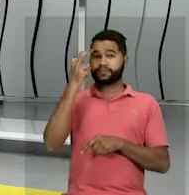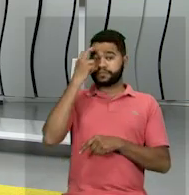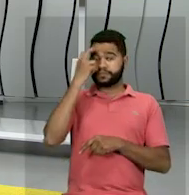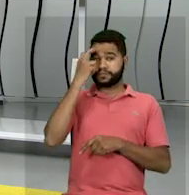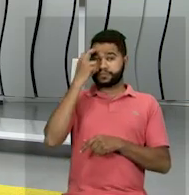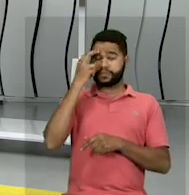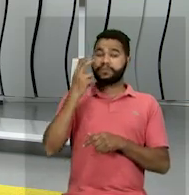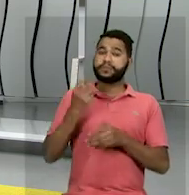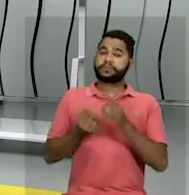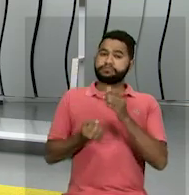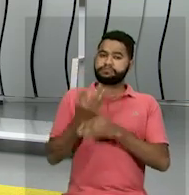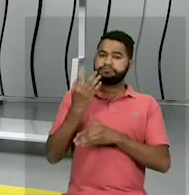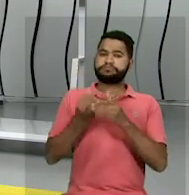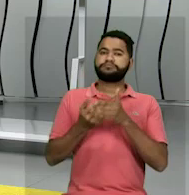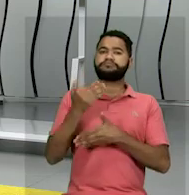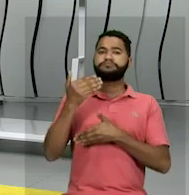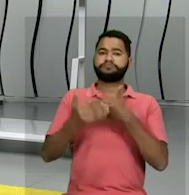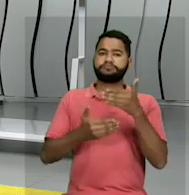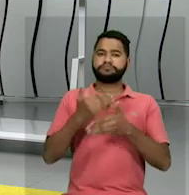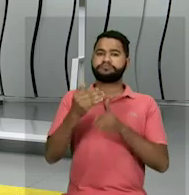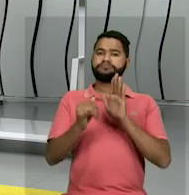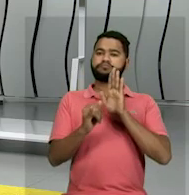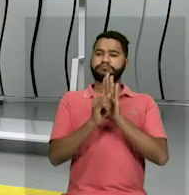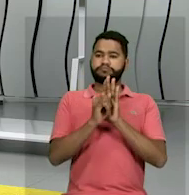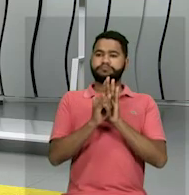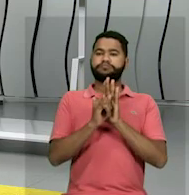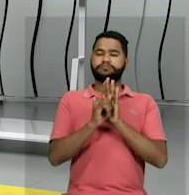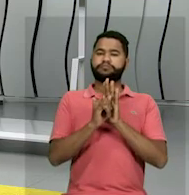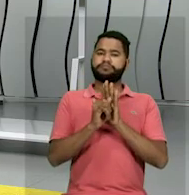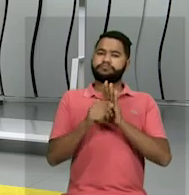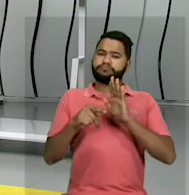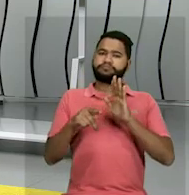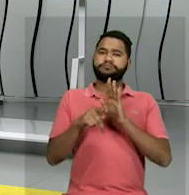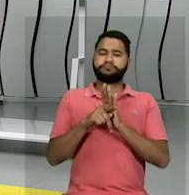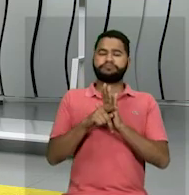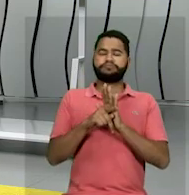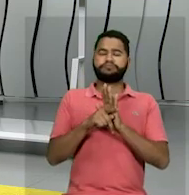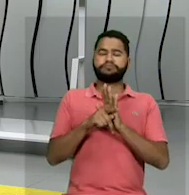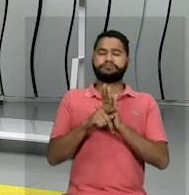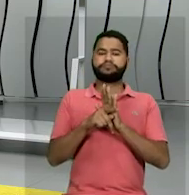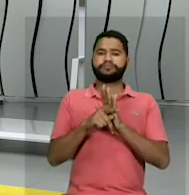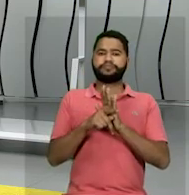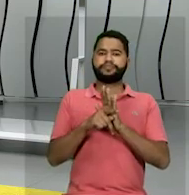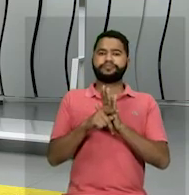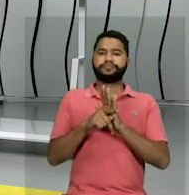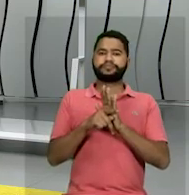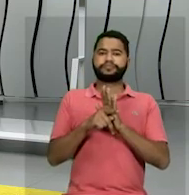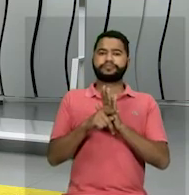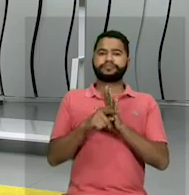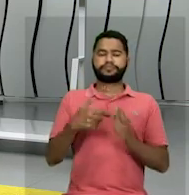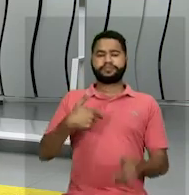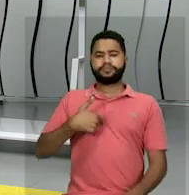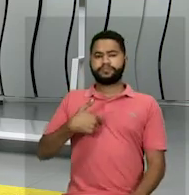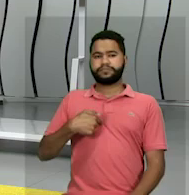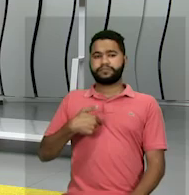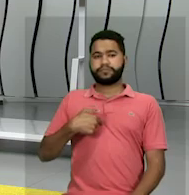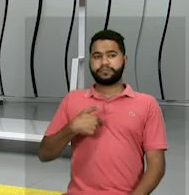está sendo produzida, a construção de uma identidade faz parte, né, da construção aí de Getúlio